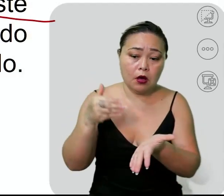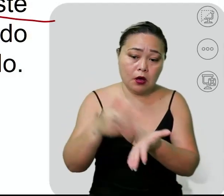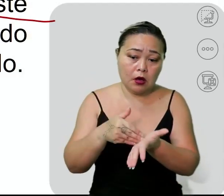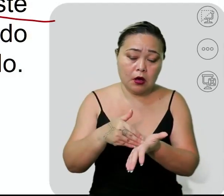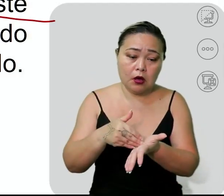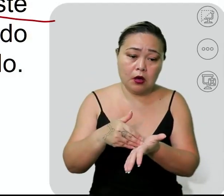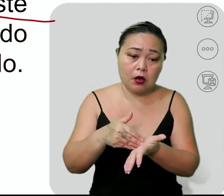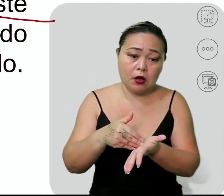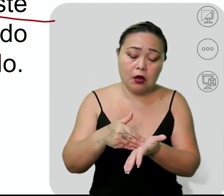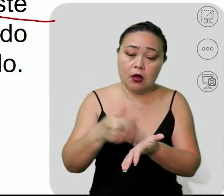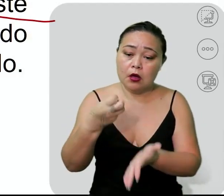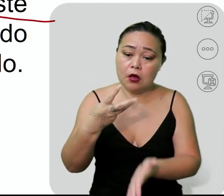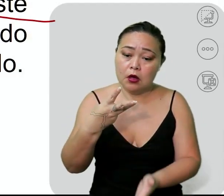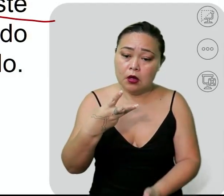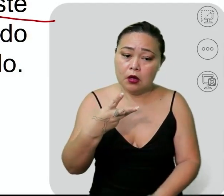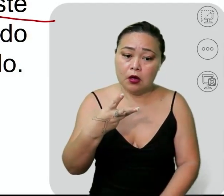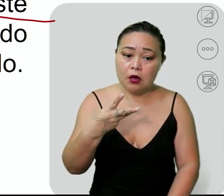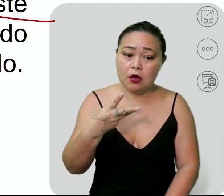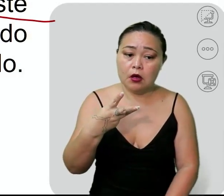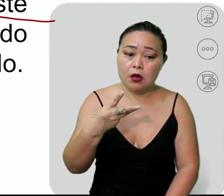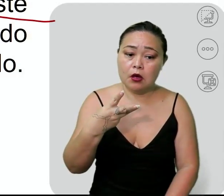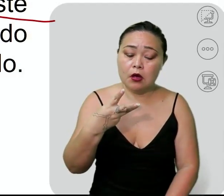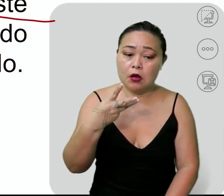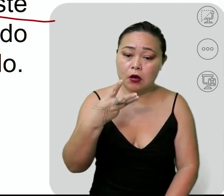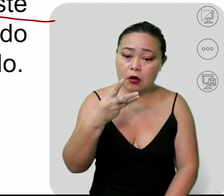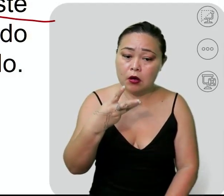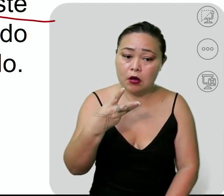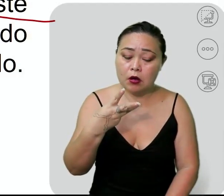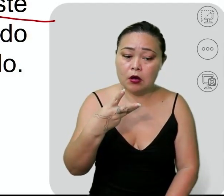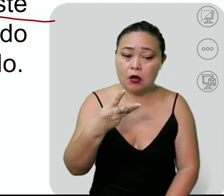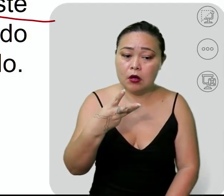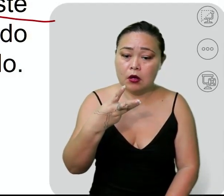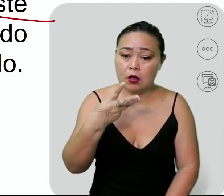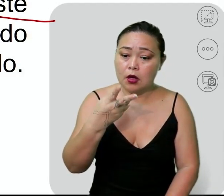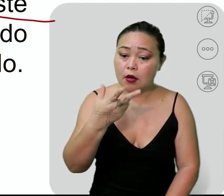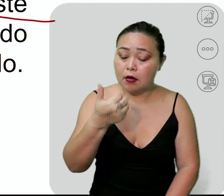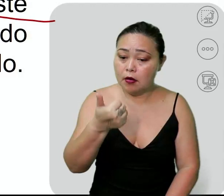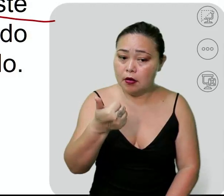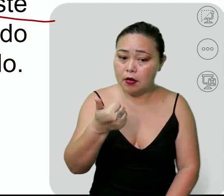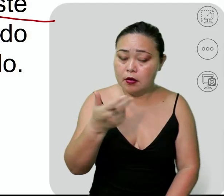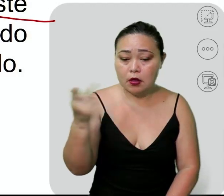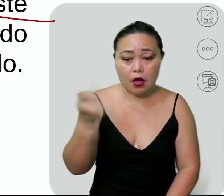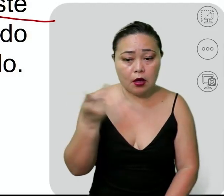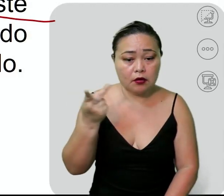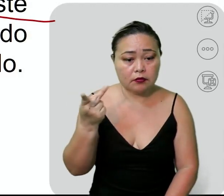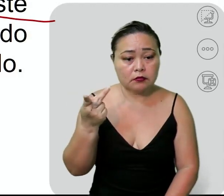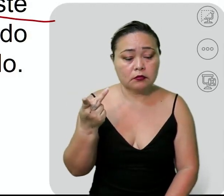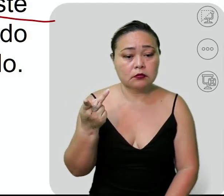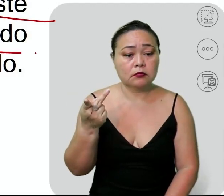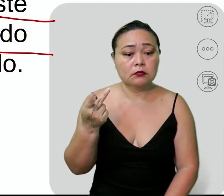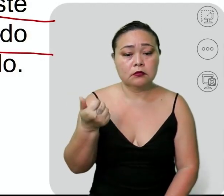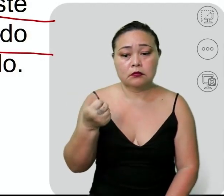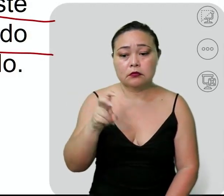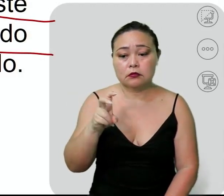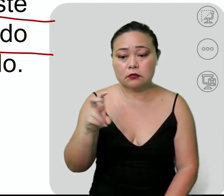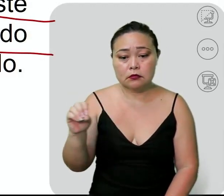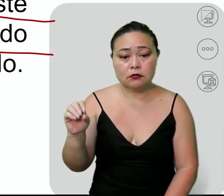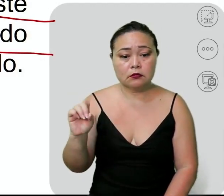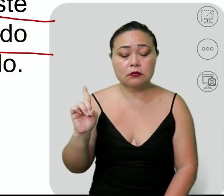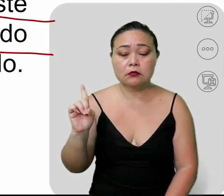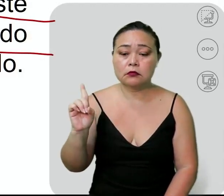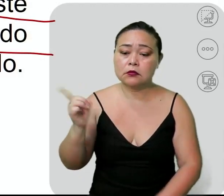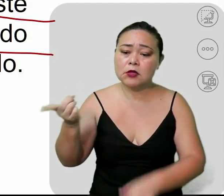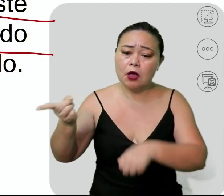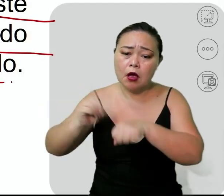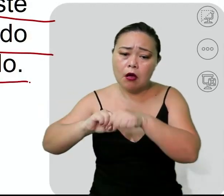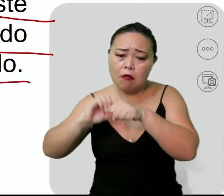1347, né, a 1450, na verdade, a 1500. Isso aqui está errado, tá? A epidemia trazida no